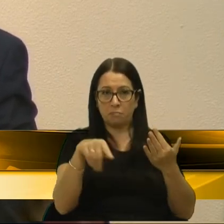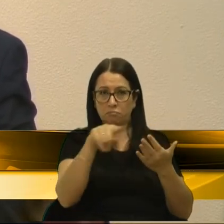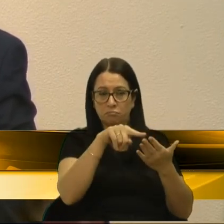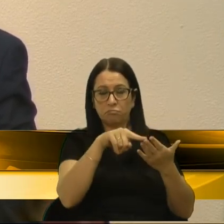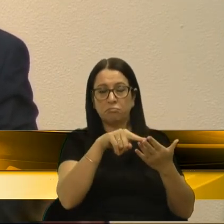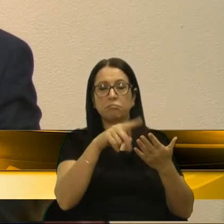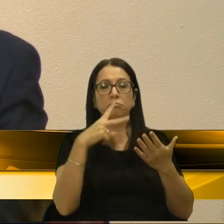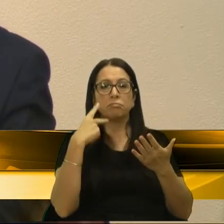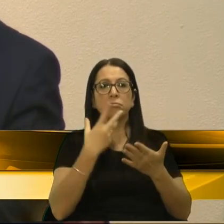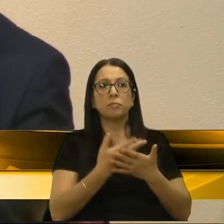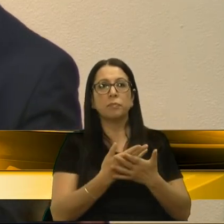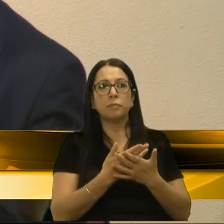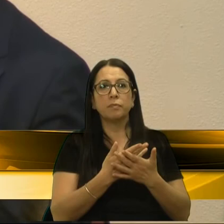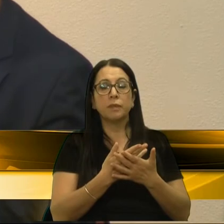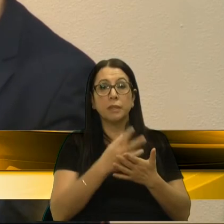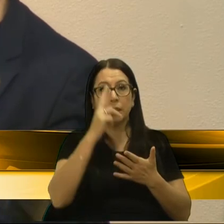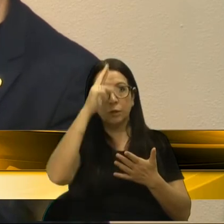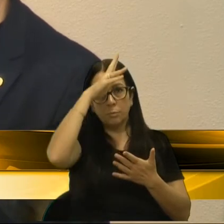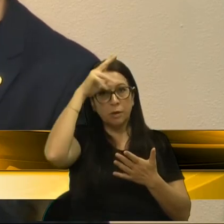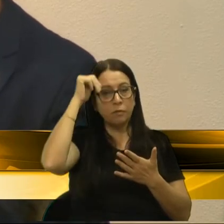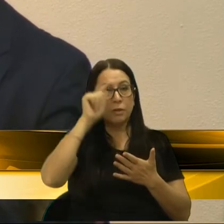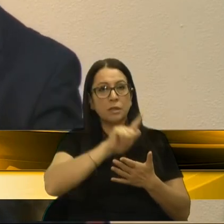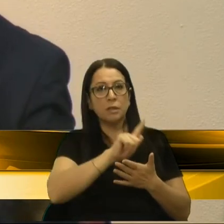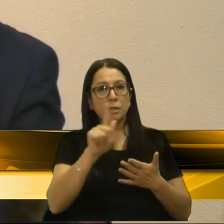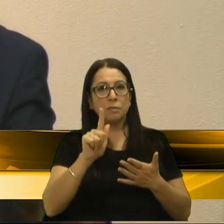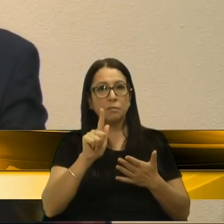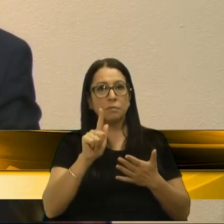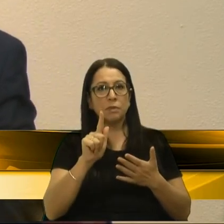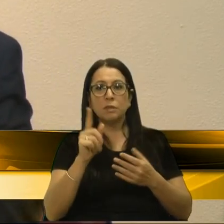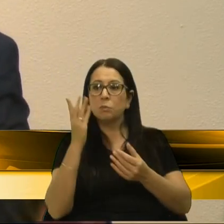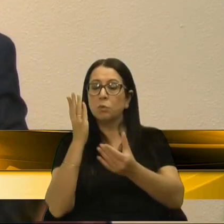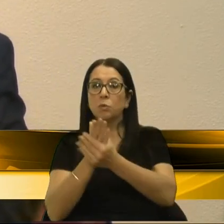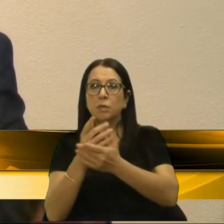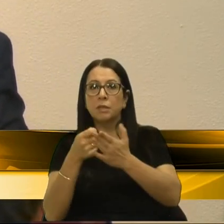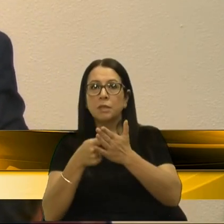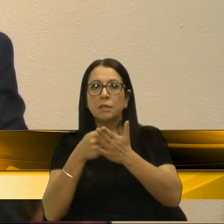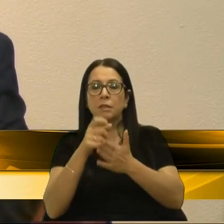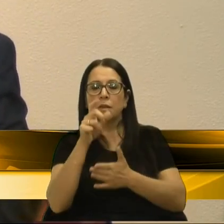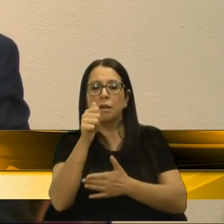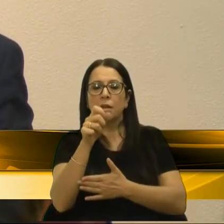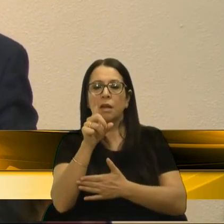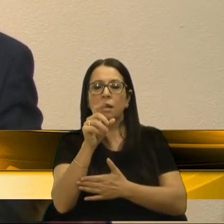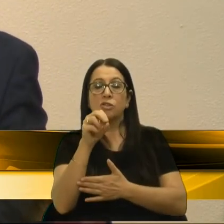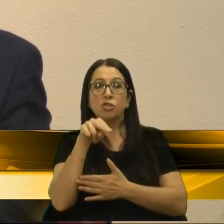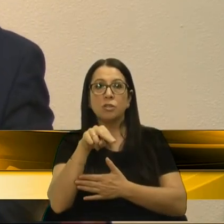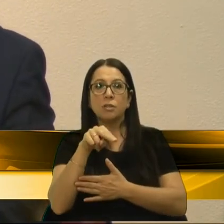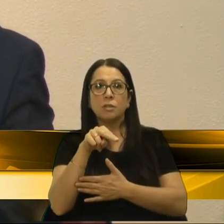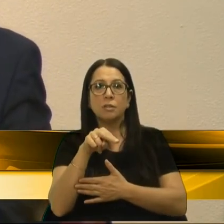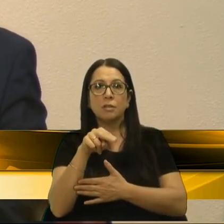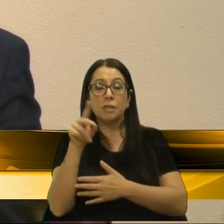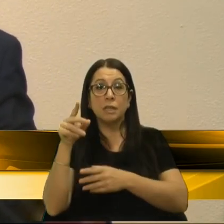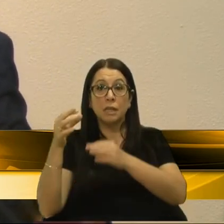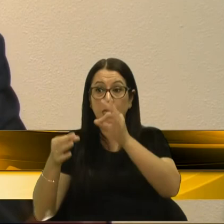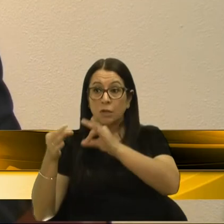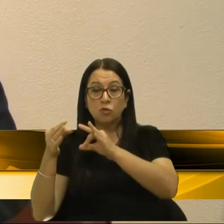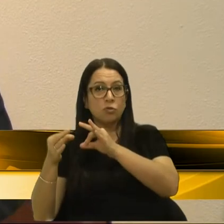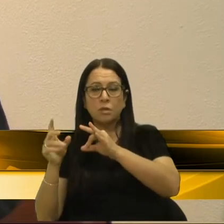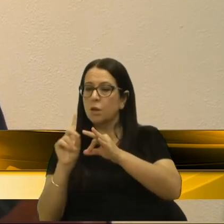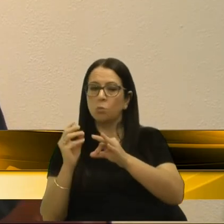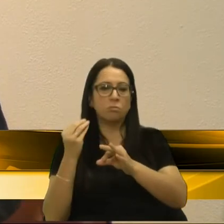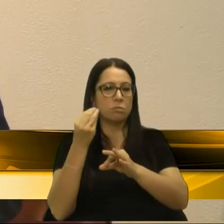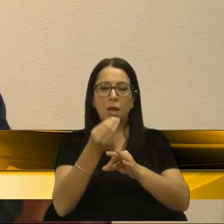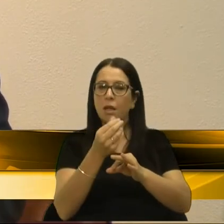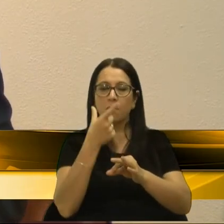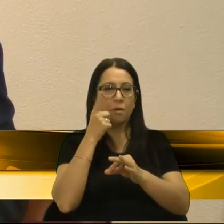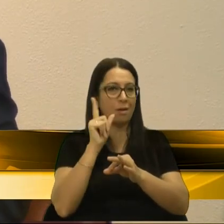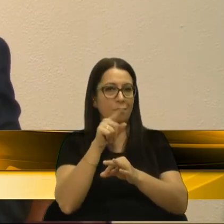e o prefeito de Gramado recorreu, tentando uma ADIM. E os desembargadores do Tribunal de Justiça não deram ganho